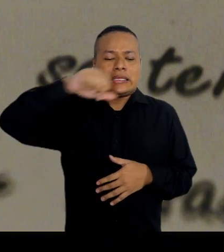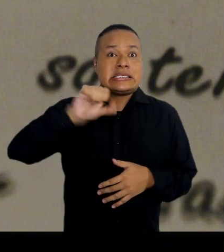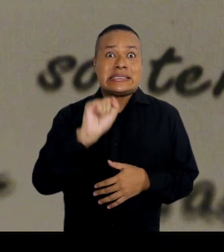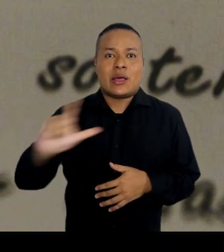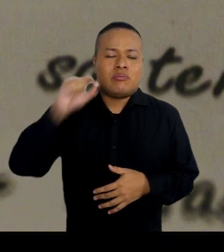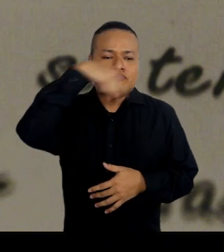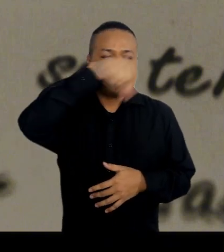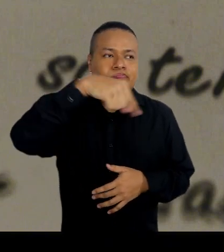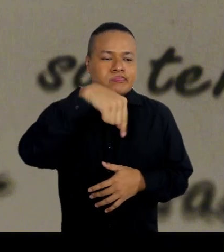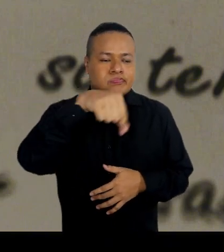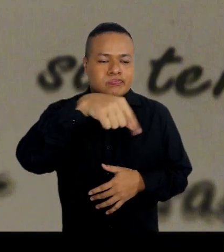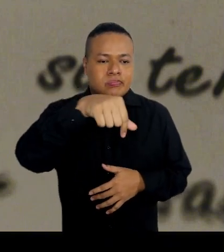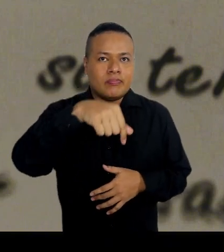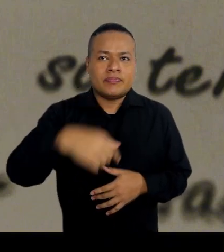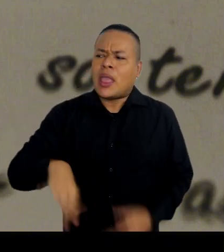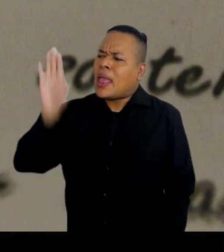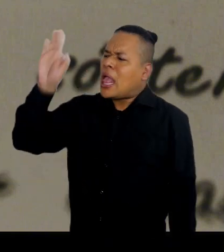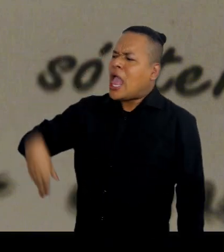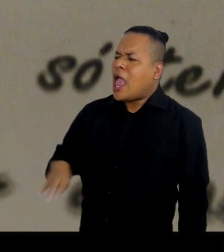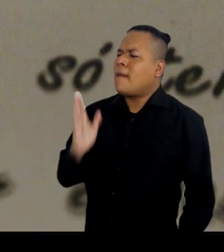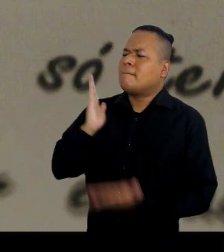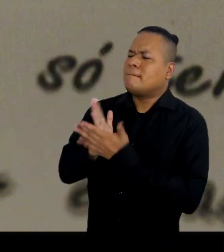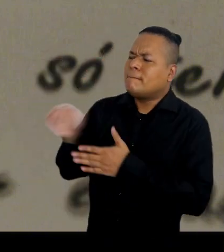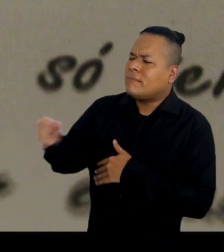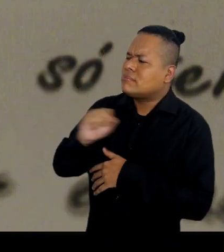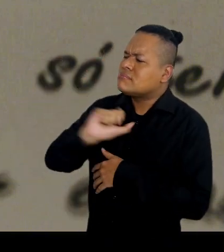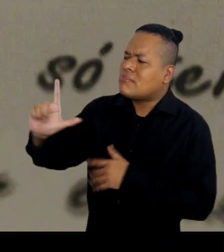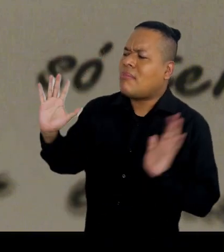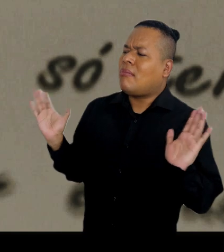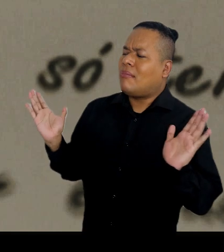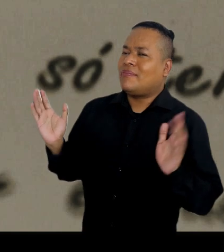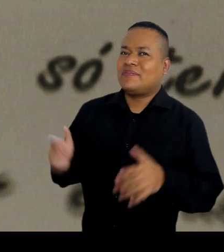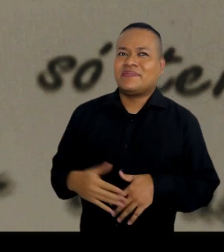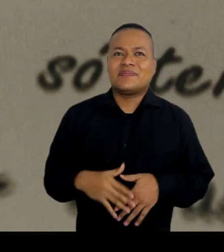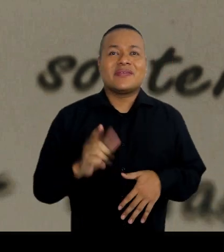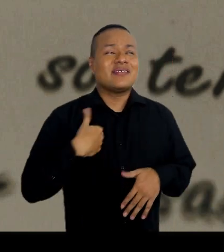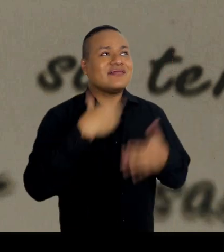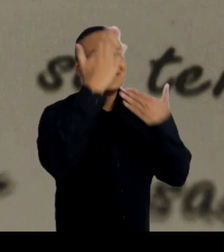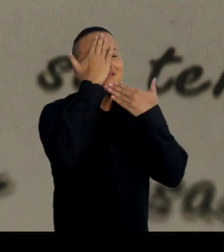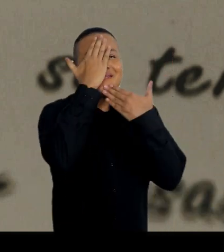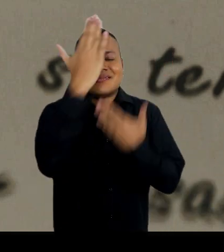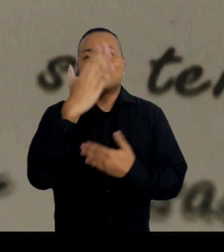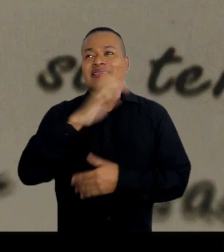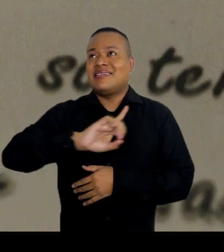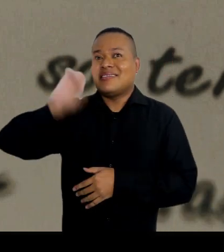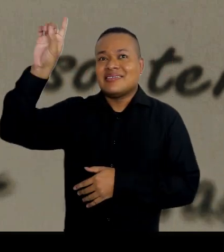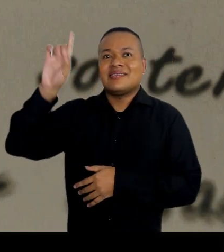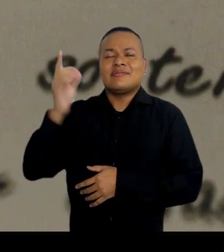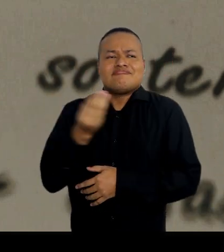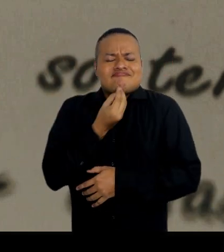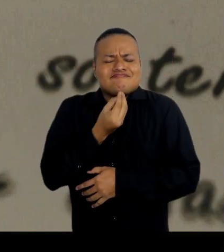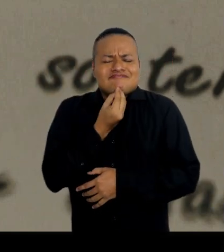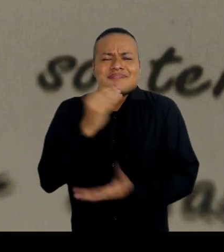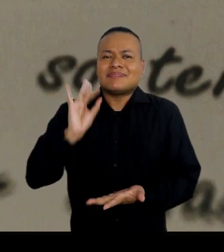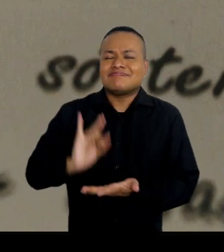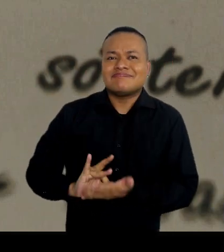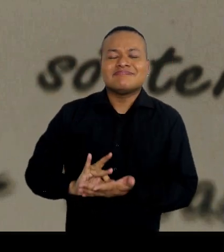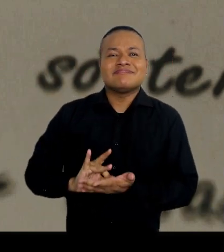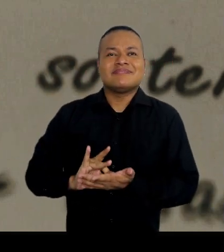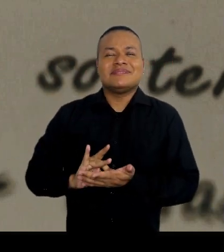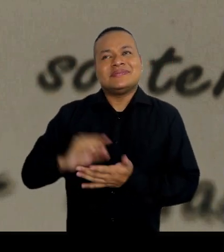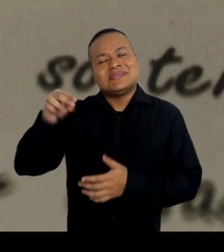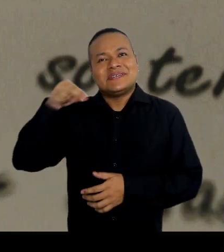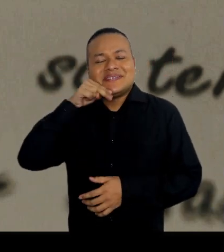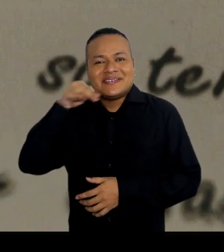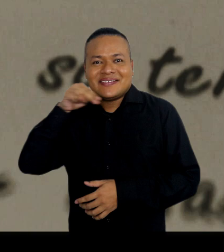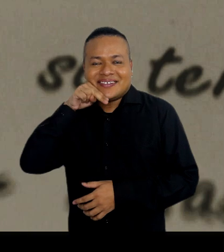na comida, ele dizia: menina, olha essa quantidade de sal. E eu só tenho a agradecer a Deus por ter tido a oportunidade de